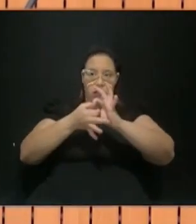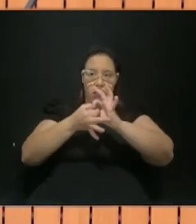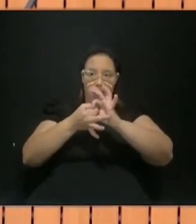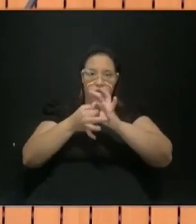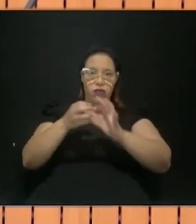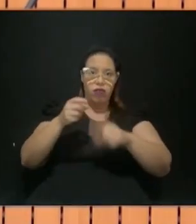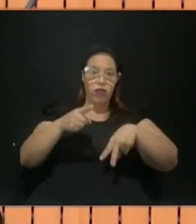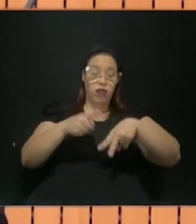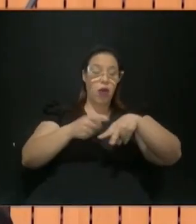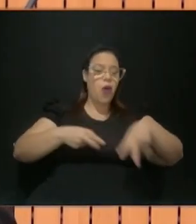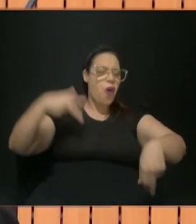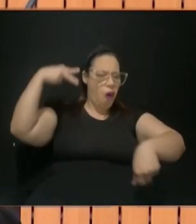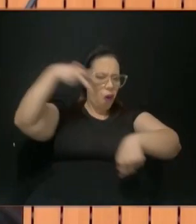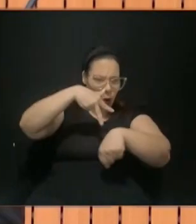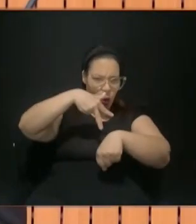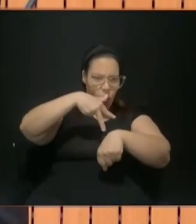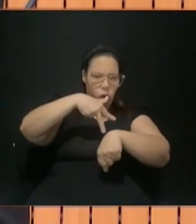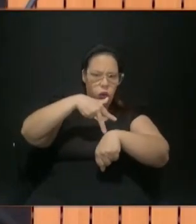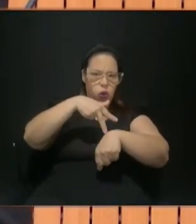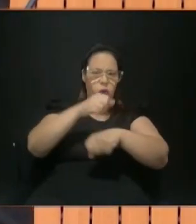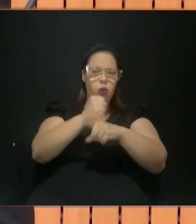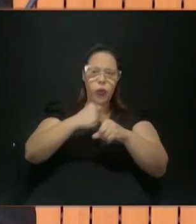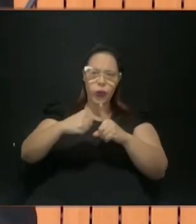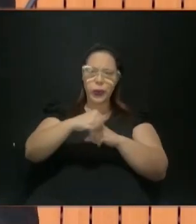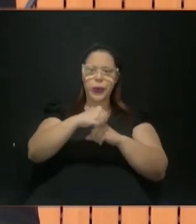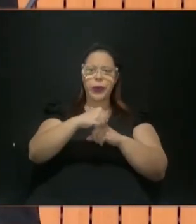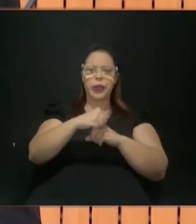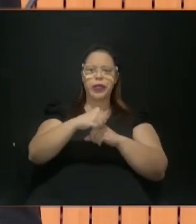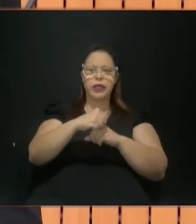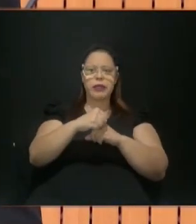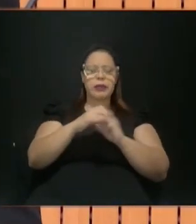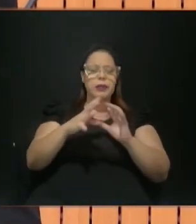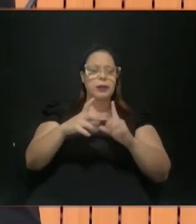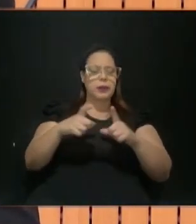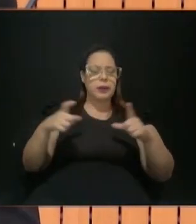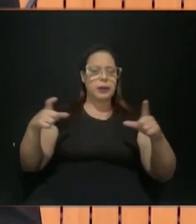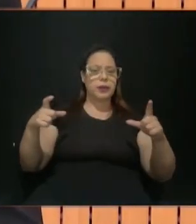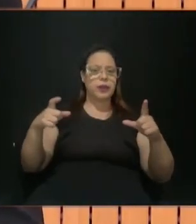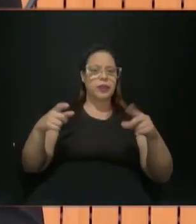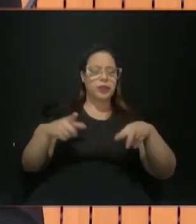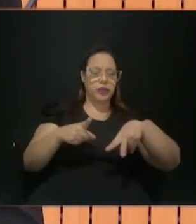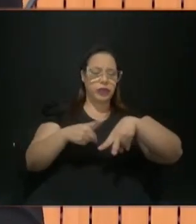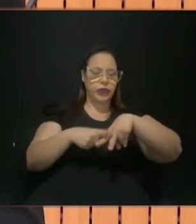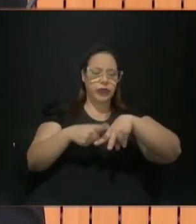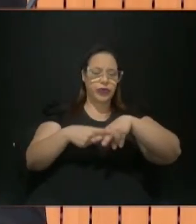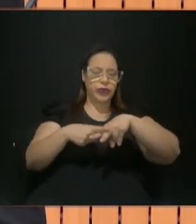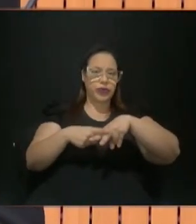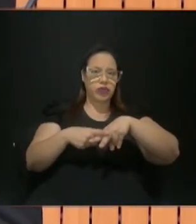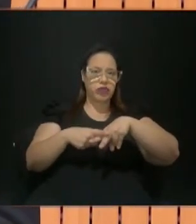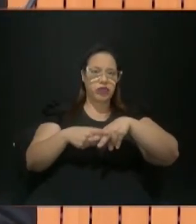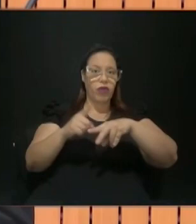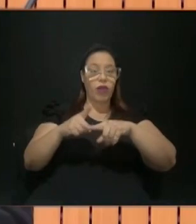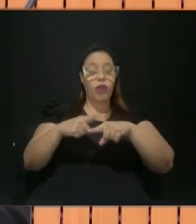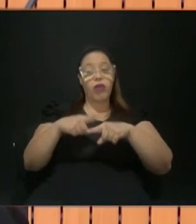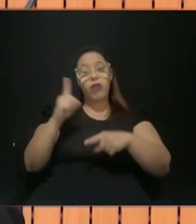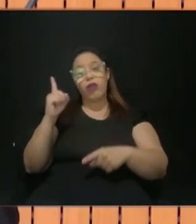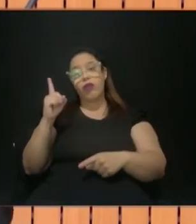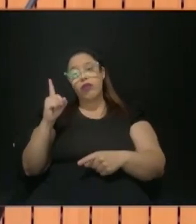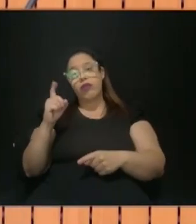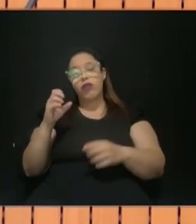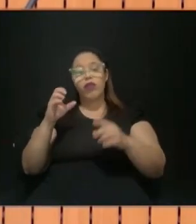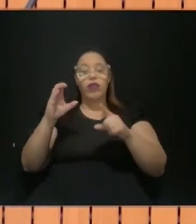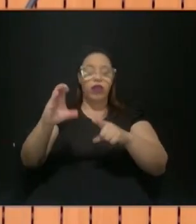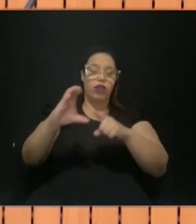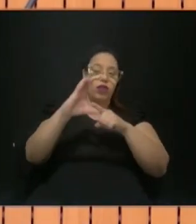posicionar perante a sociedade, porque a grande alegoria da maçonaria em vez de construir catedrais, nós construímos